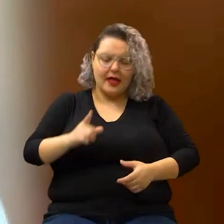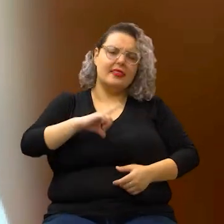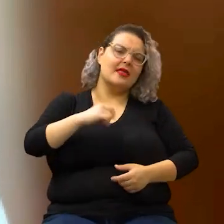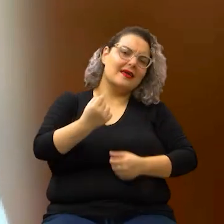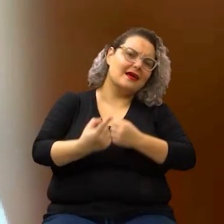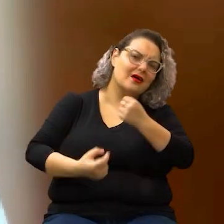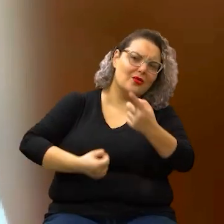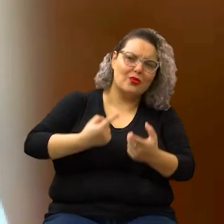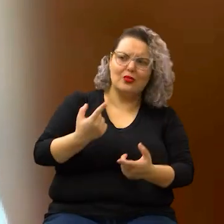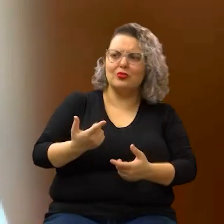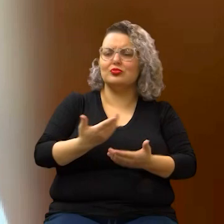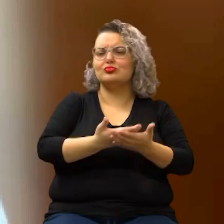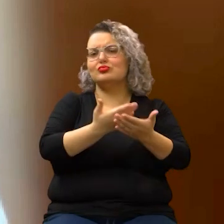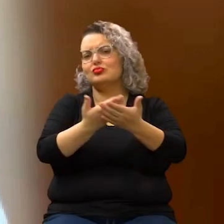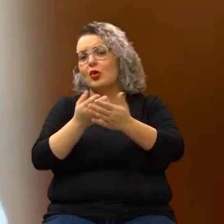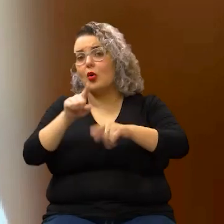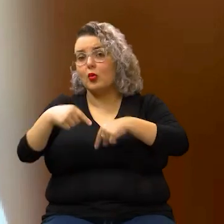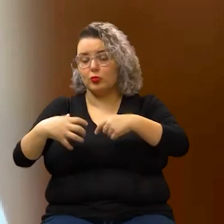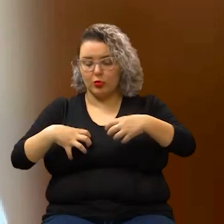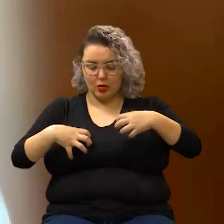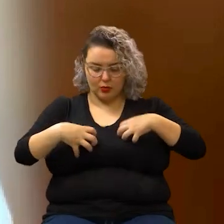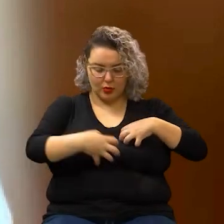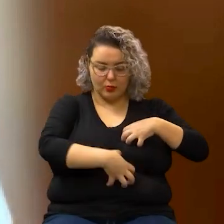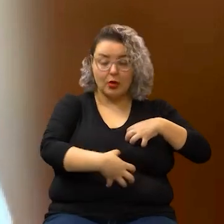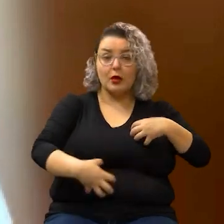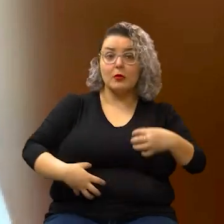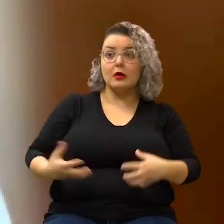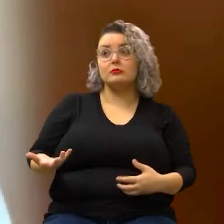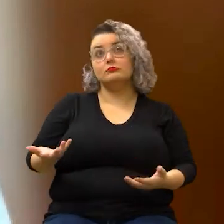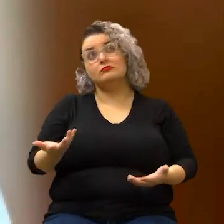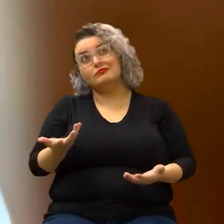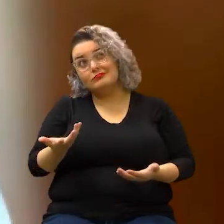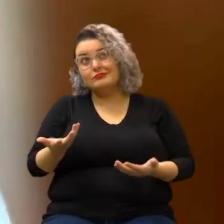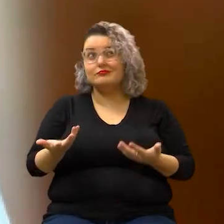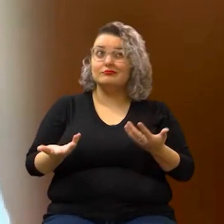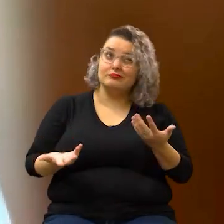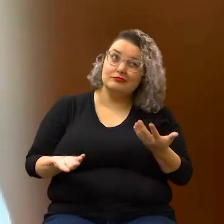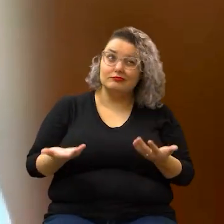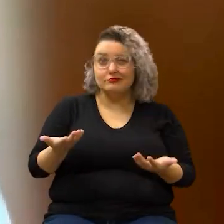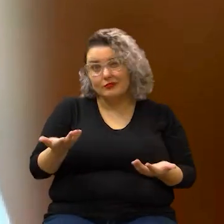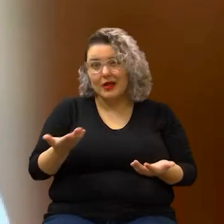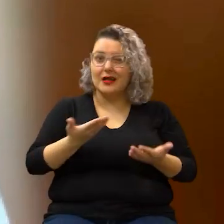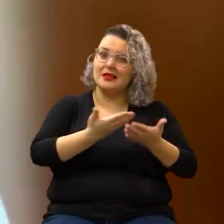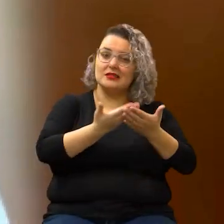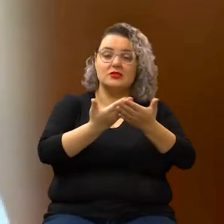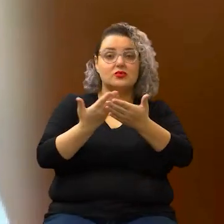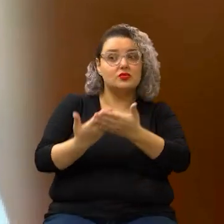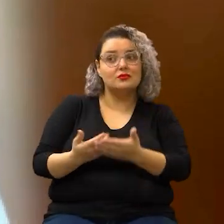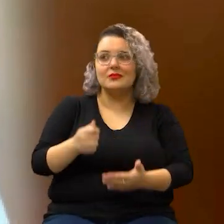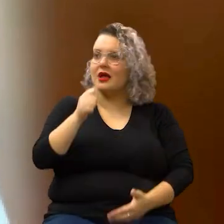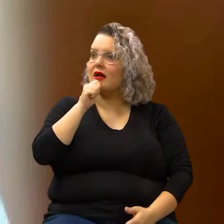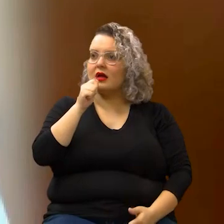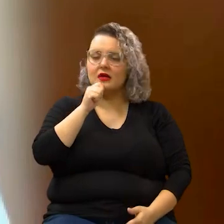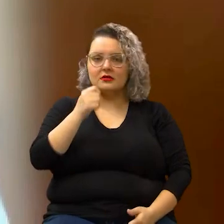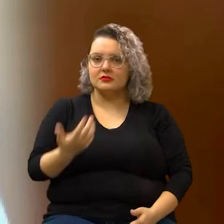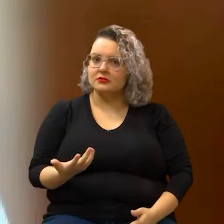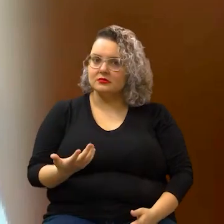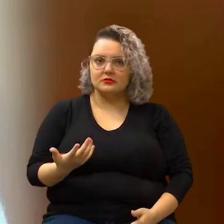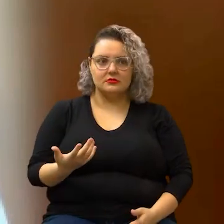alguns estudos envolvendo outros órgãos, mas que seriam ainda estudos que a